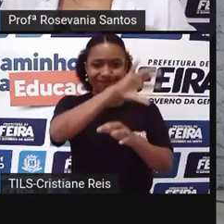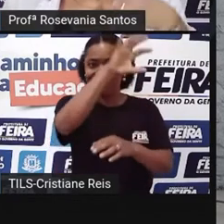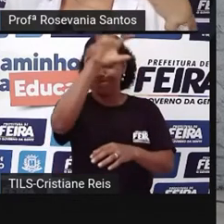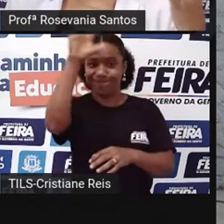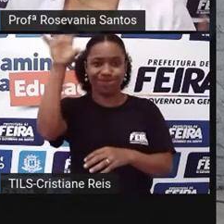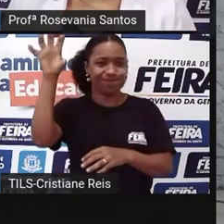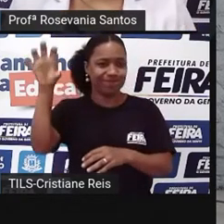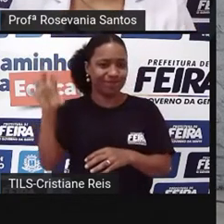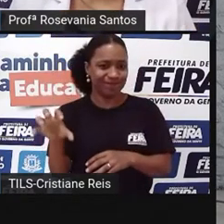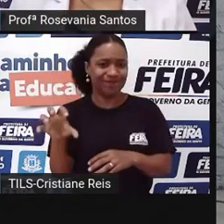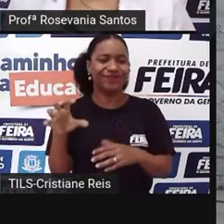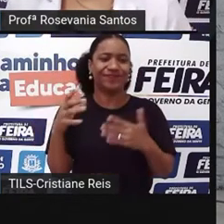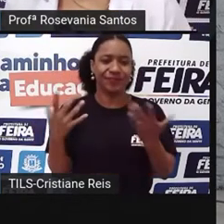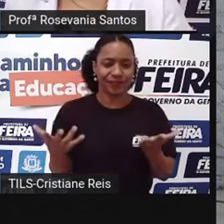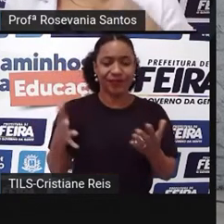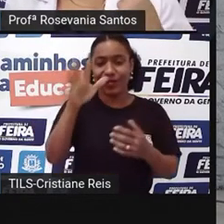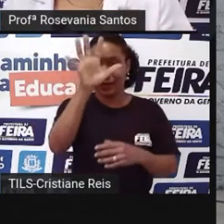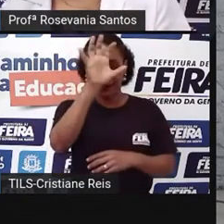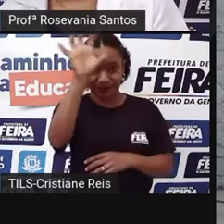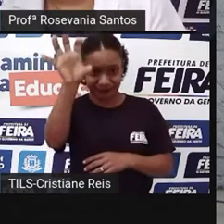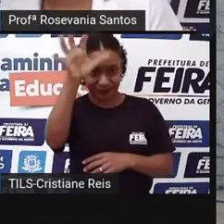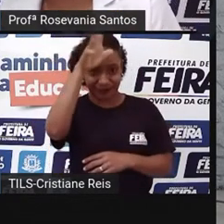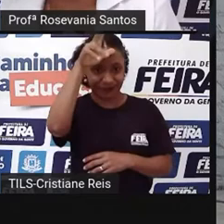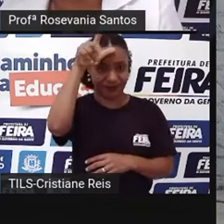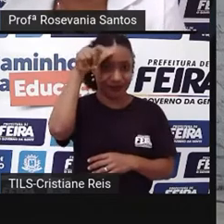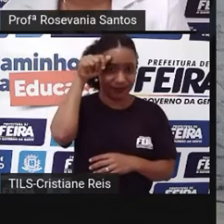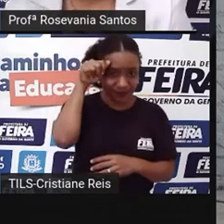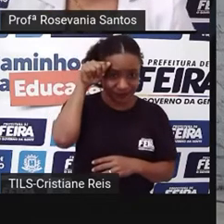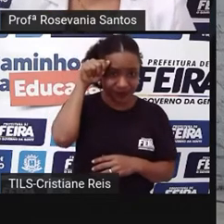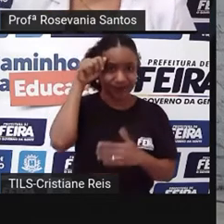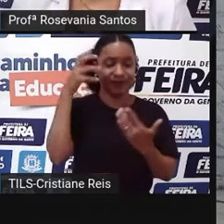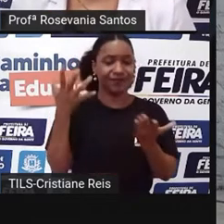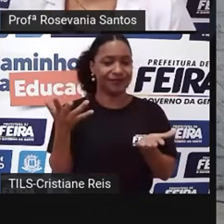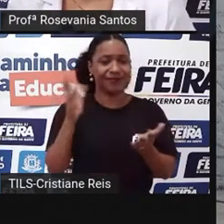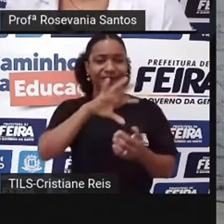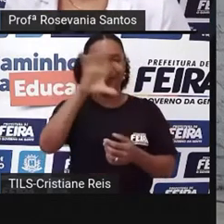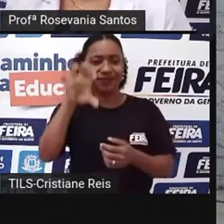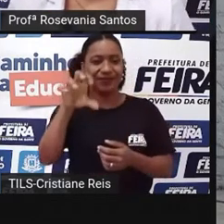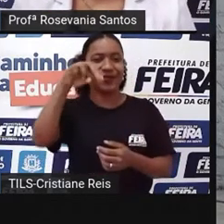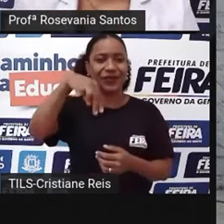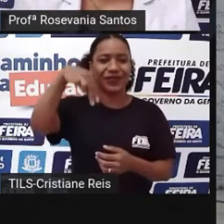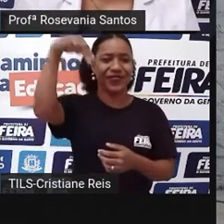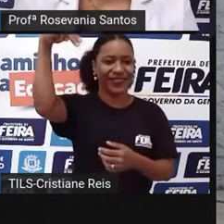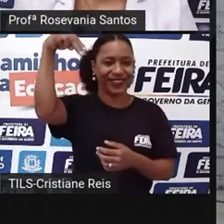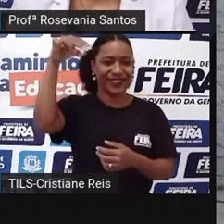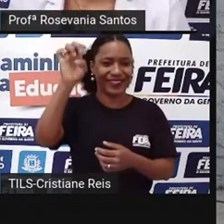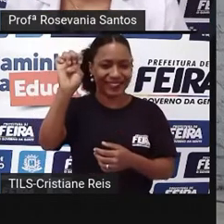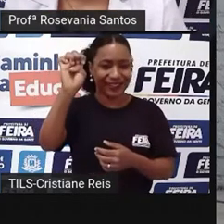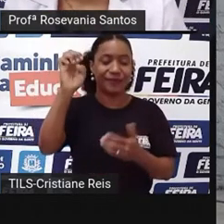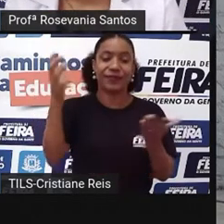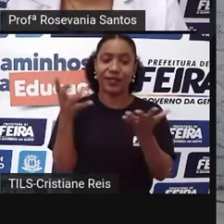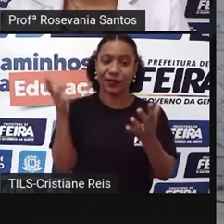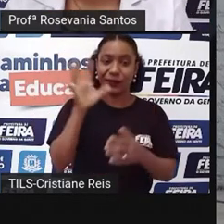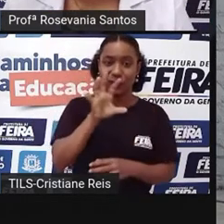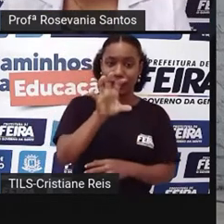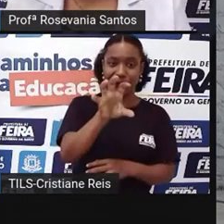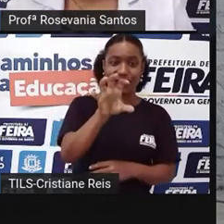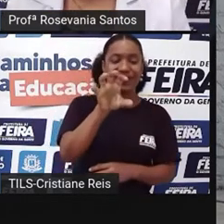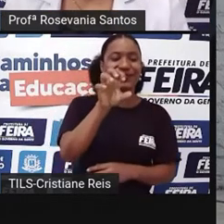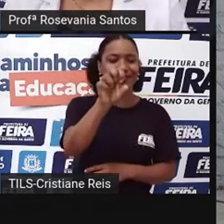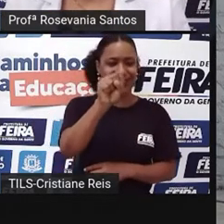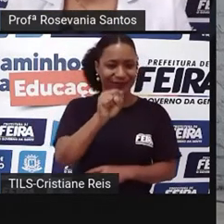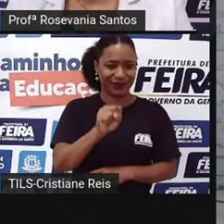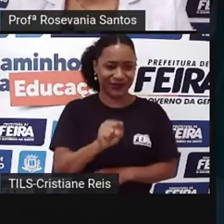macro-regiões. Nós já falamos da região da Amazônia, já falamos sobre a região Nordeste, e agora estamos falando sobre a região Centro-Sul,